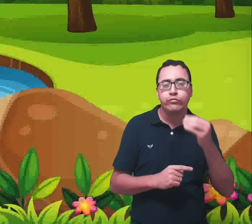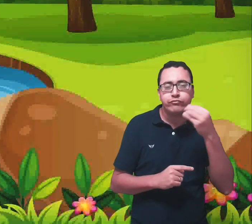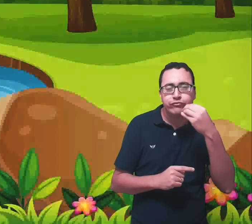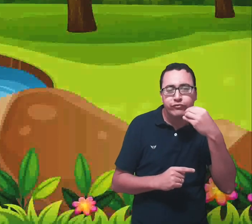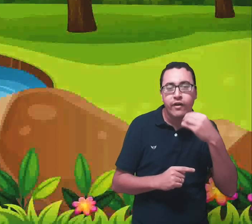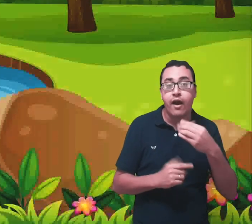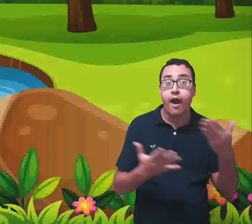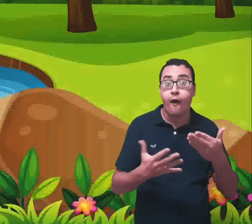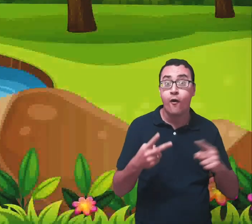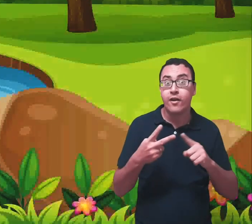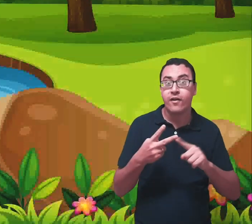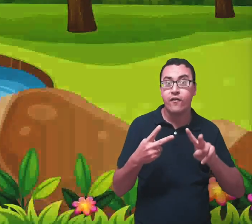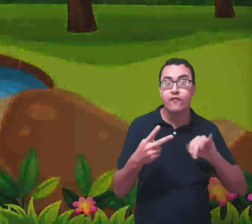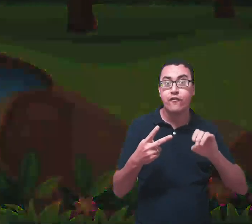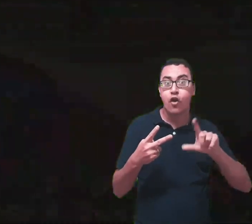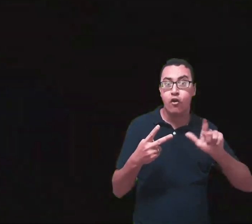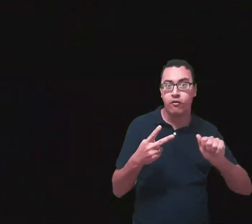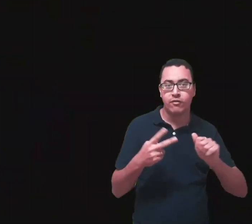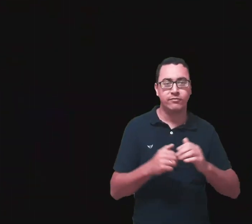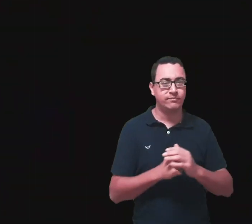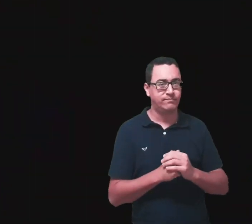irmão mais velho, a viola.